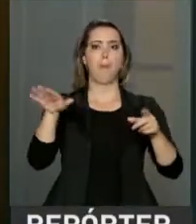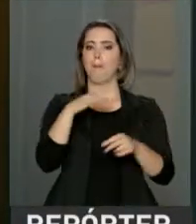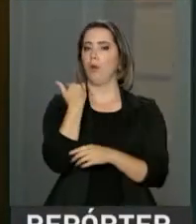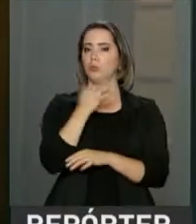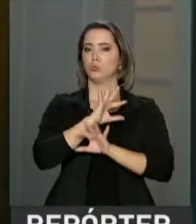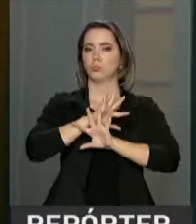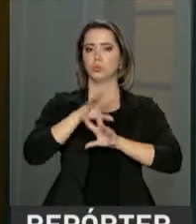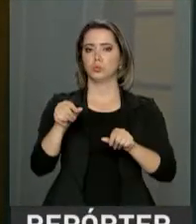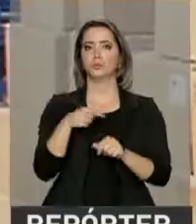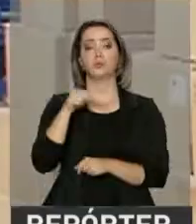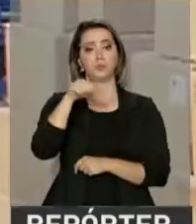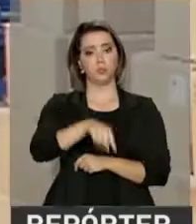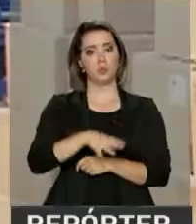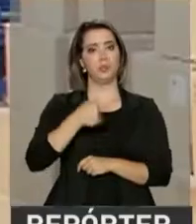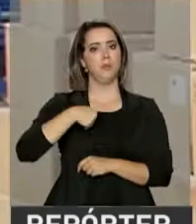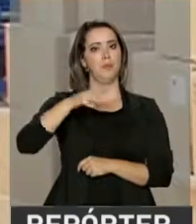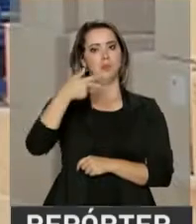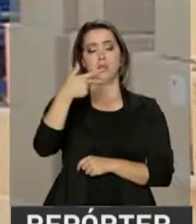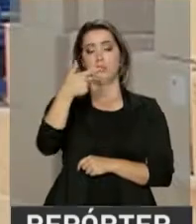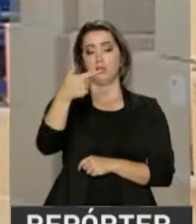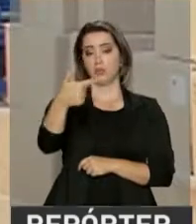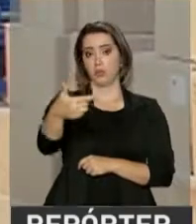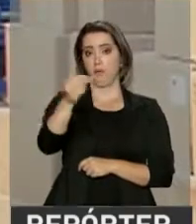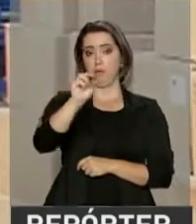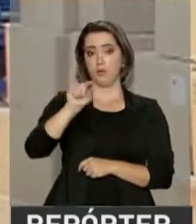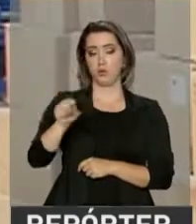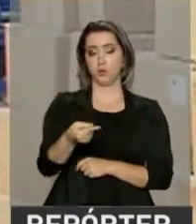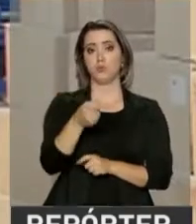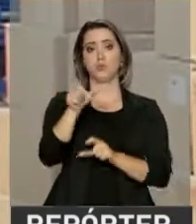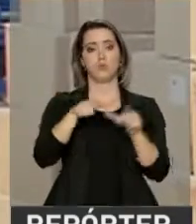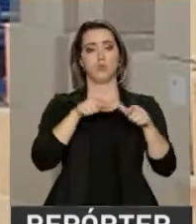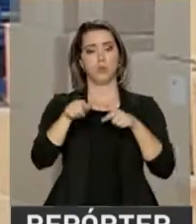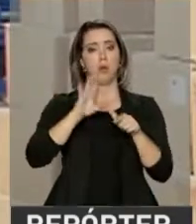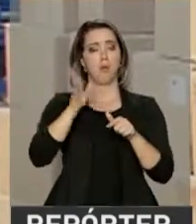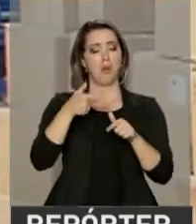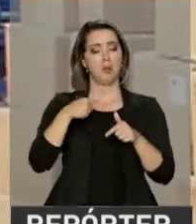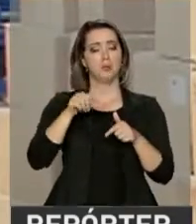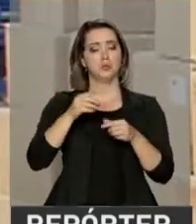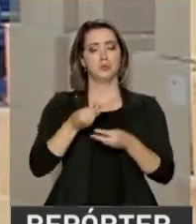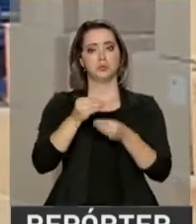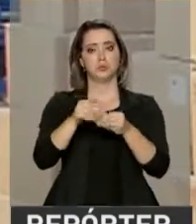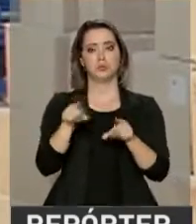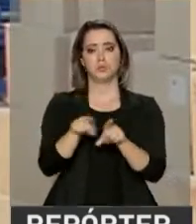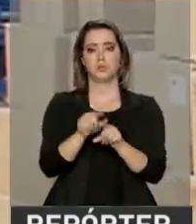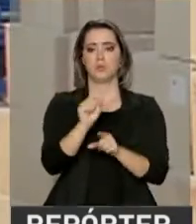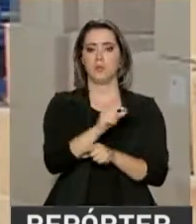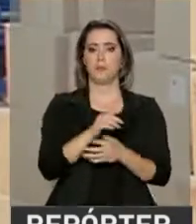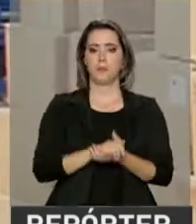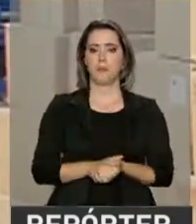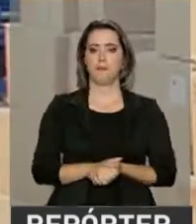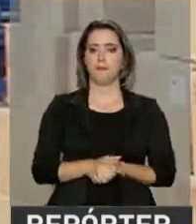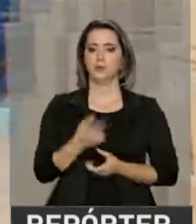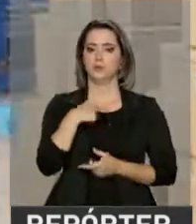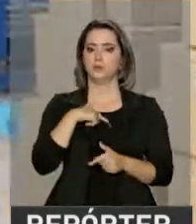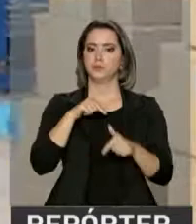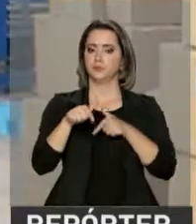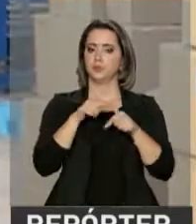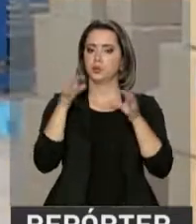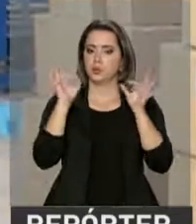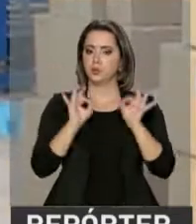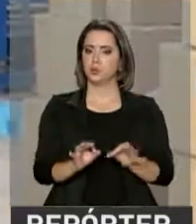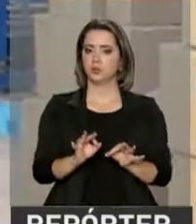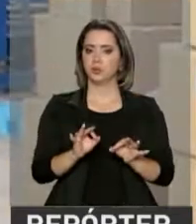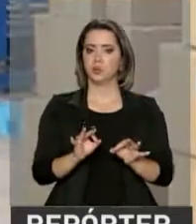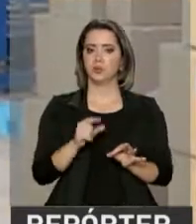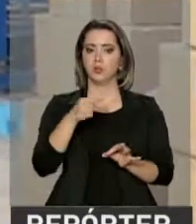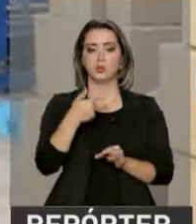foram desinfectadas aqui. A radiação interage com todas as regiões do material e da mesma forma e de maneira homogênea. Quando ele é